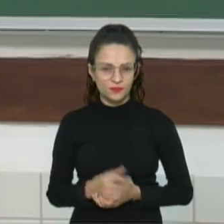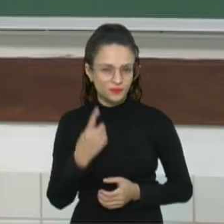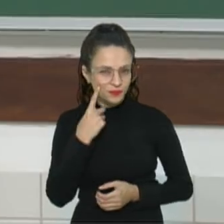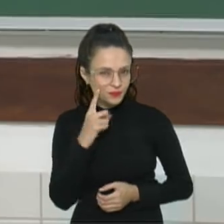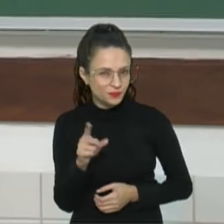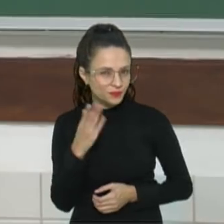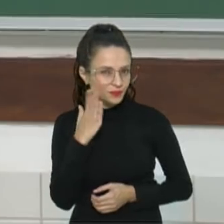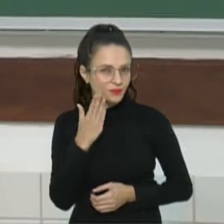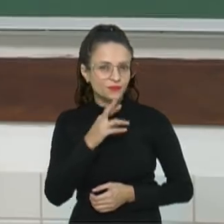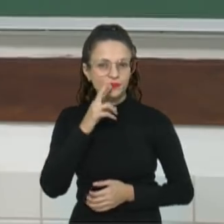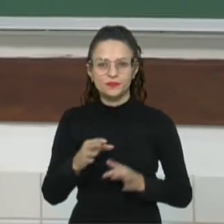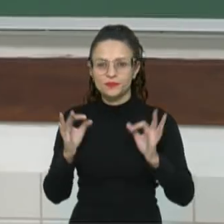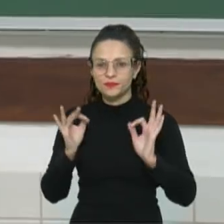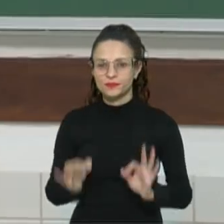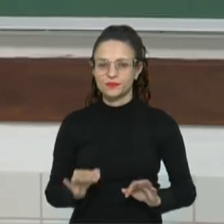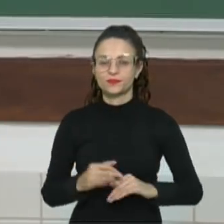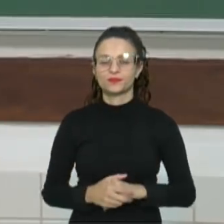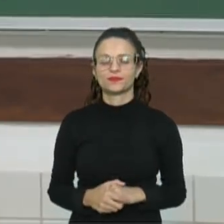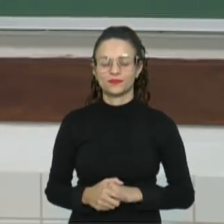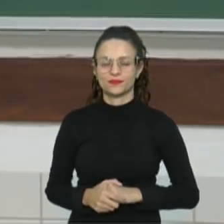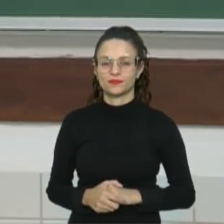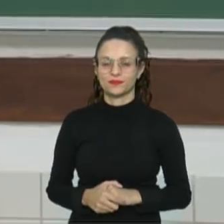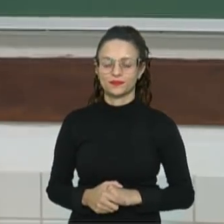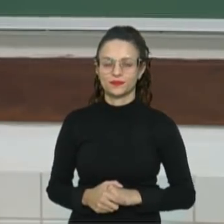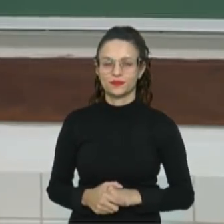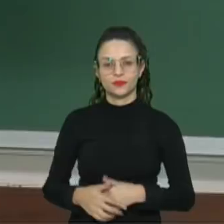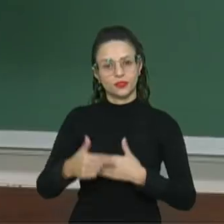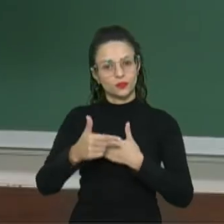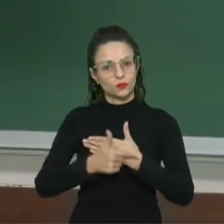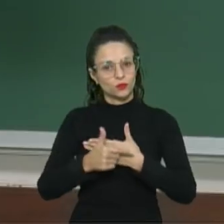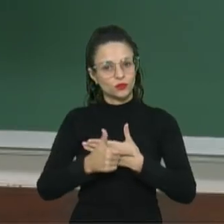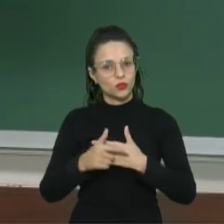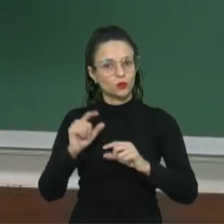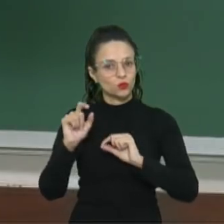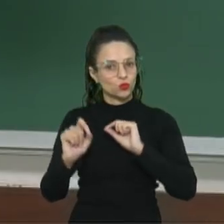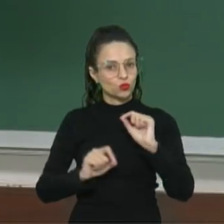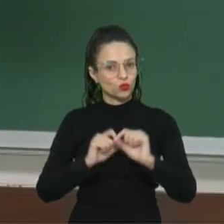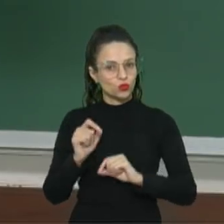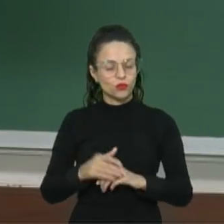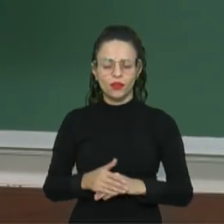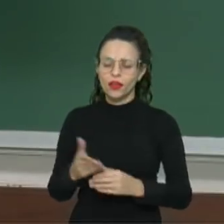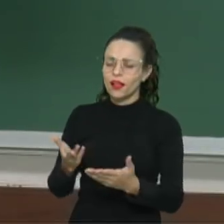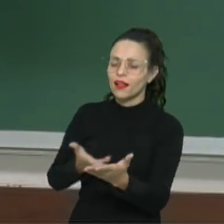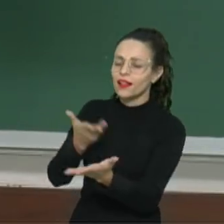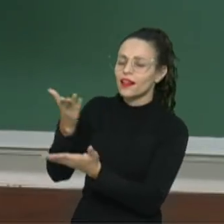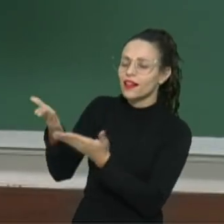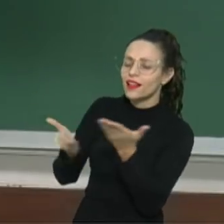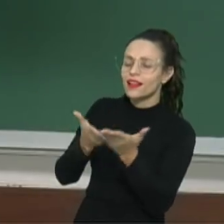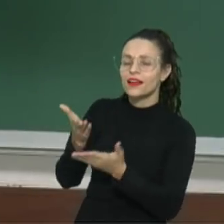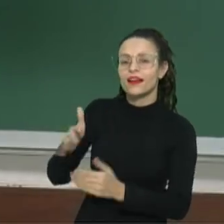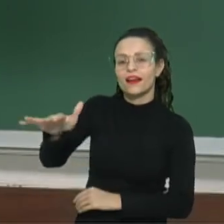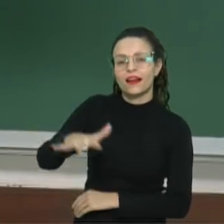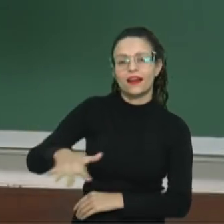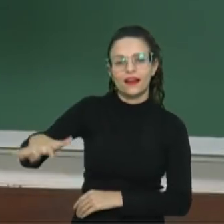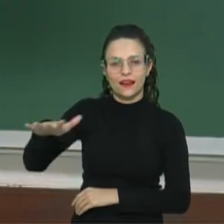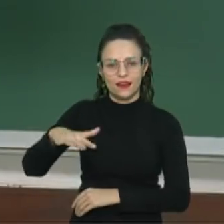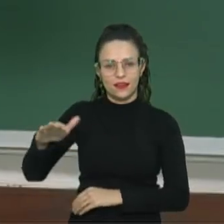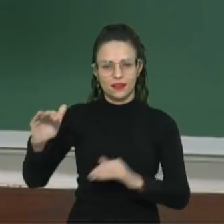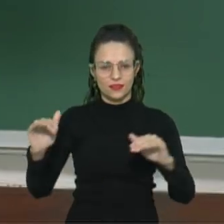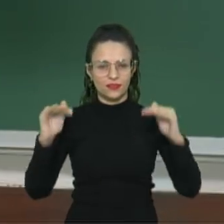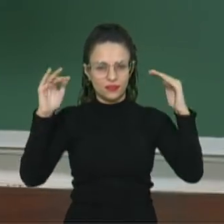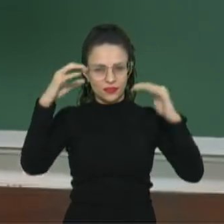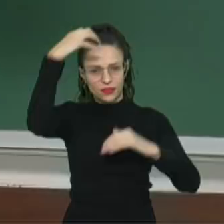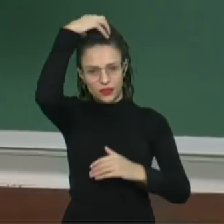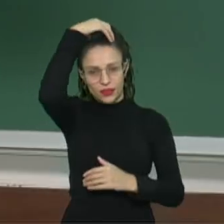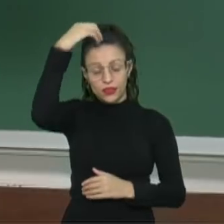Descobriram a resposta correta? Então, vamos lá. A função era entreter a nobreza, né? O bobo da corte ele estava